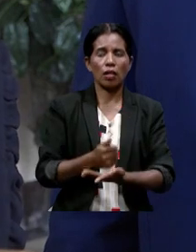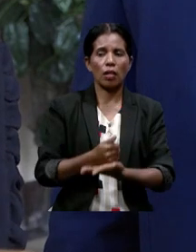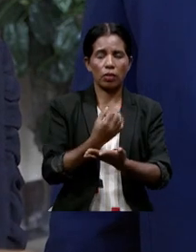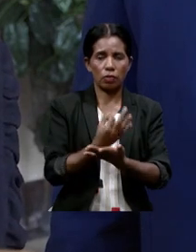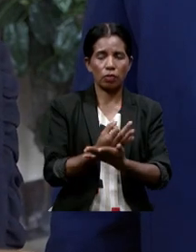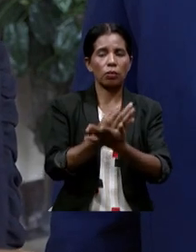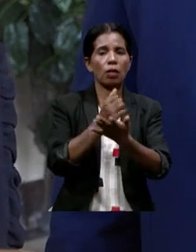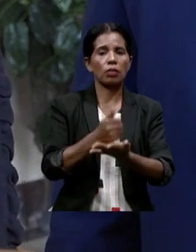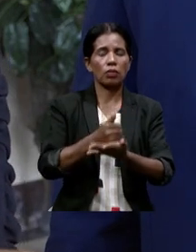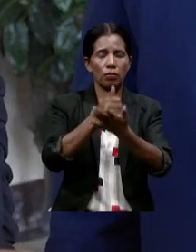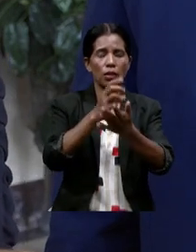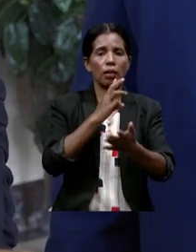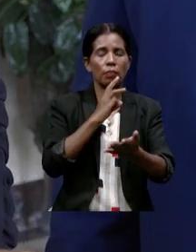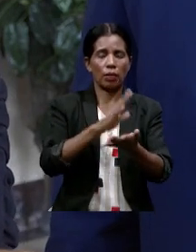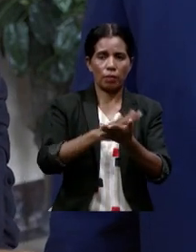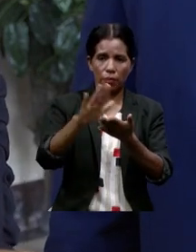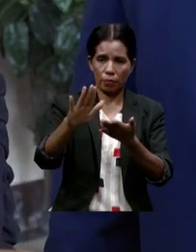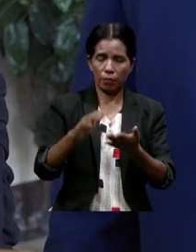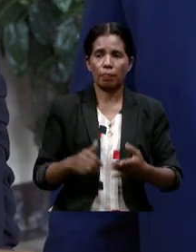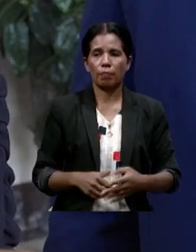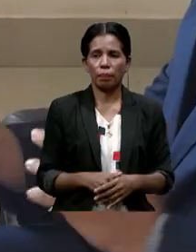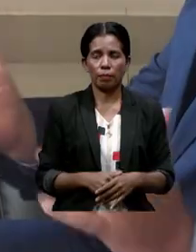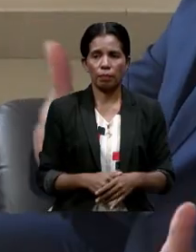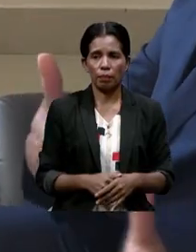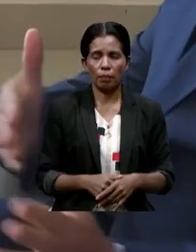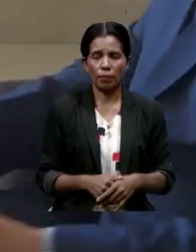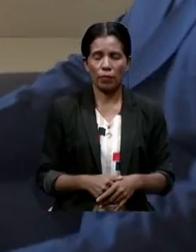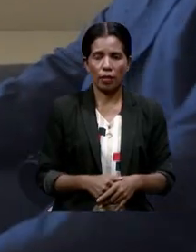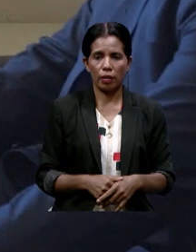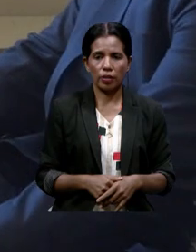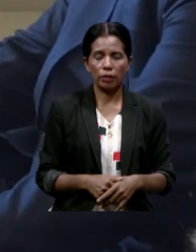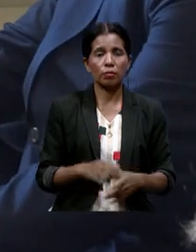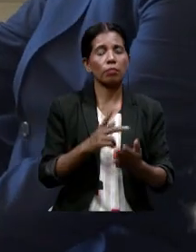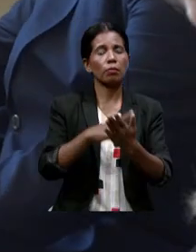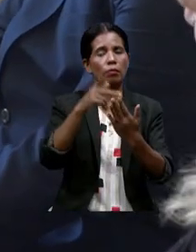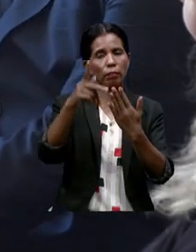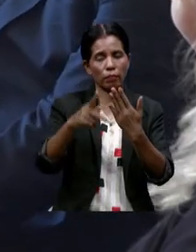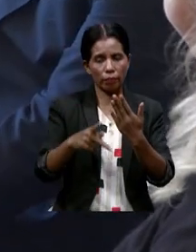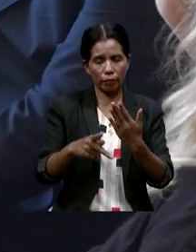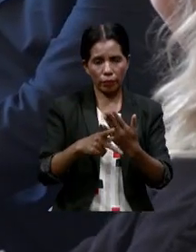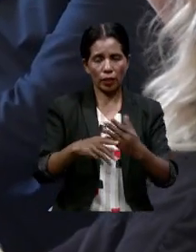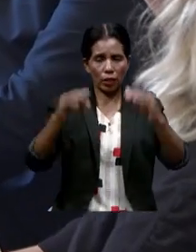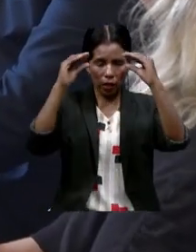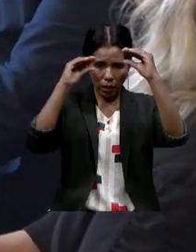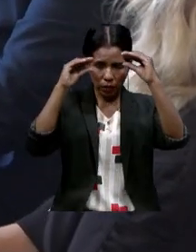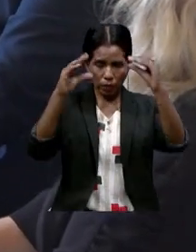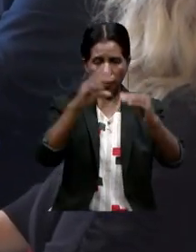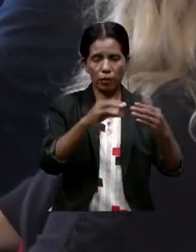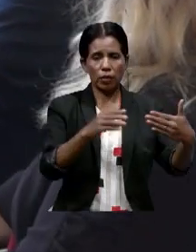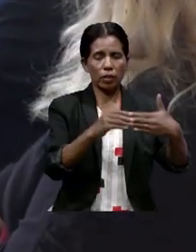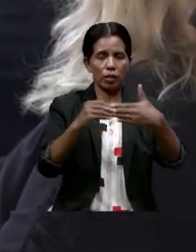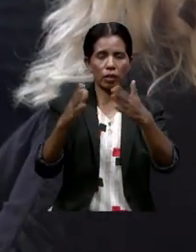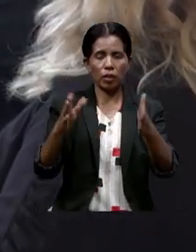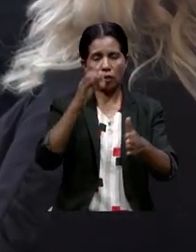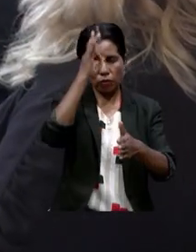abastecimento bemos. Support water supply. No nemos e programa honaran hanorin no lidera futuro